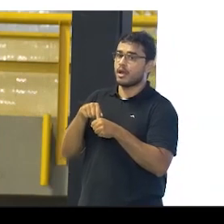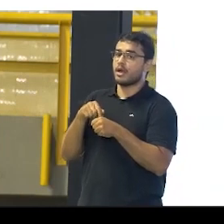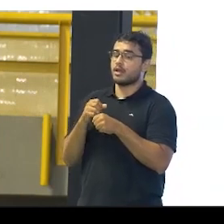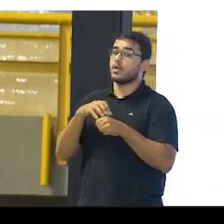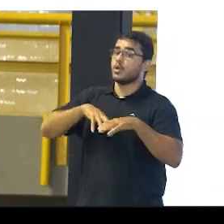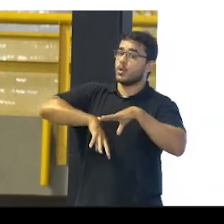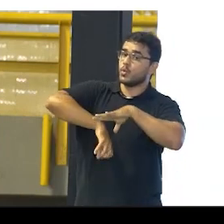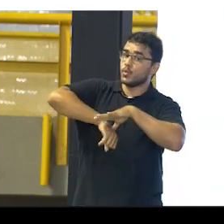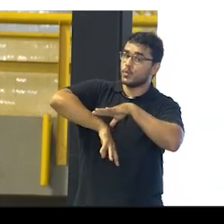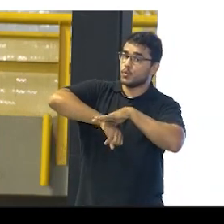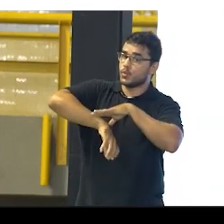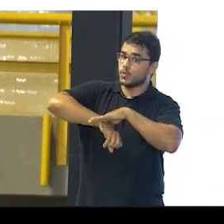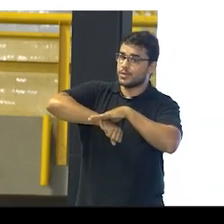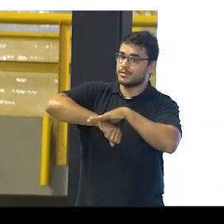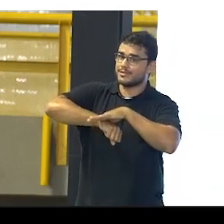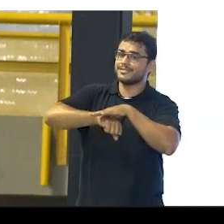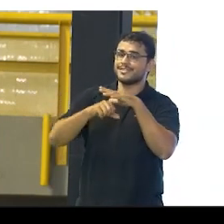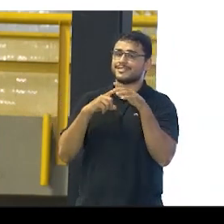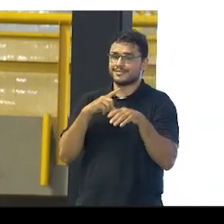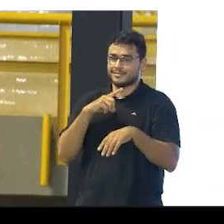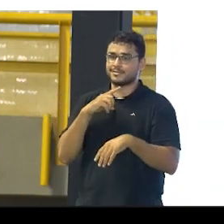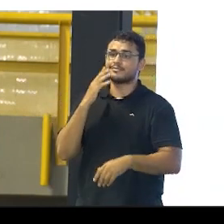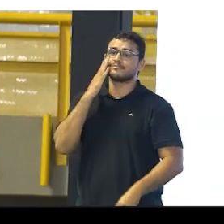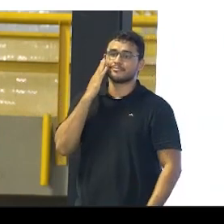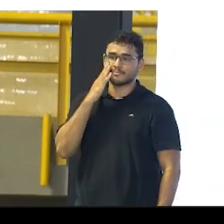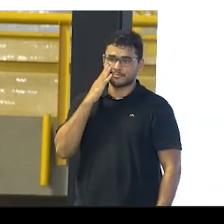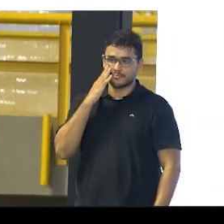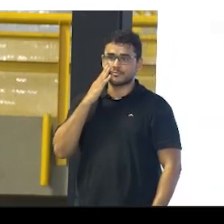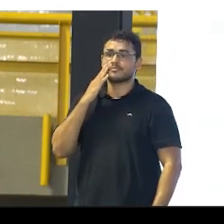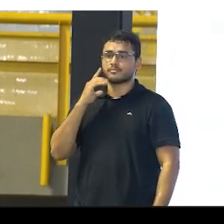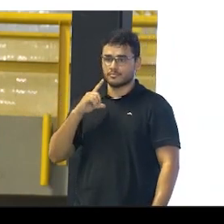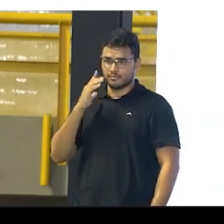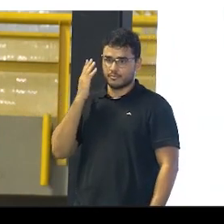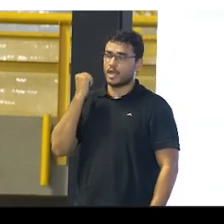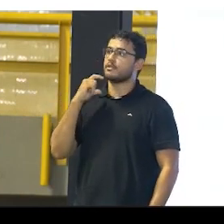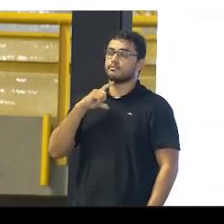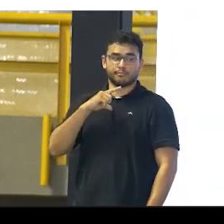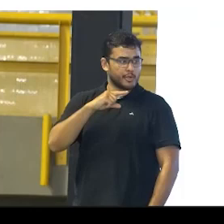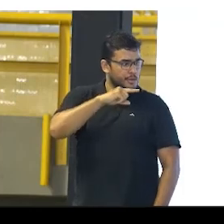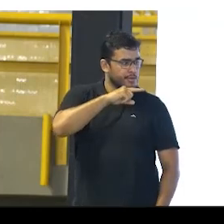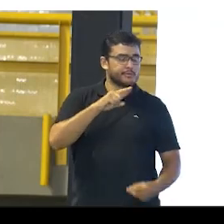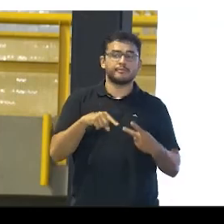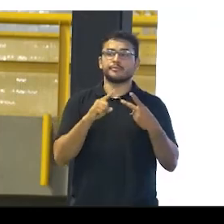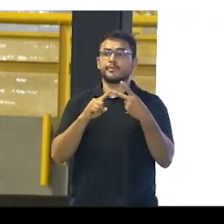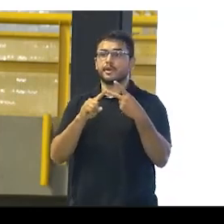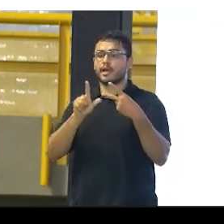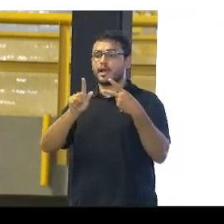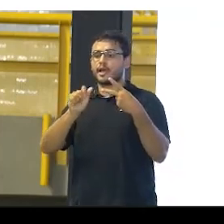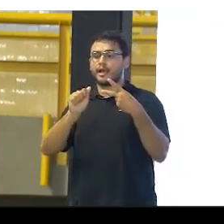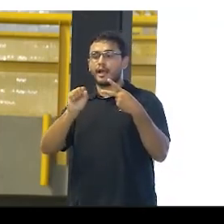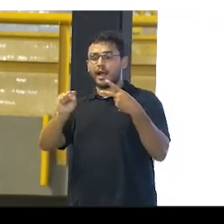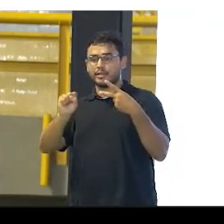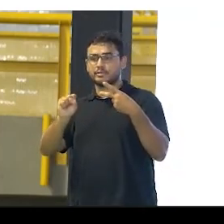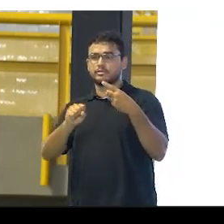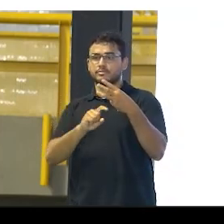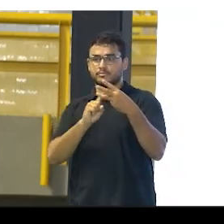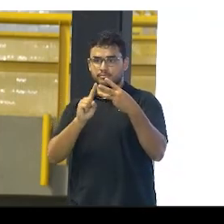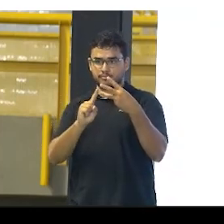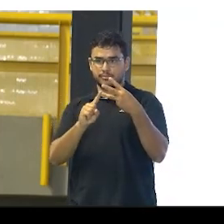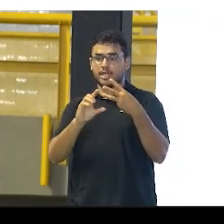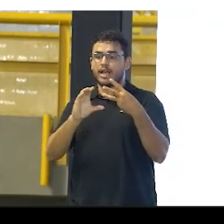tá? Pelo fato de que não é apenas uma fonte de energia, o petróleo parece